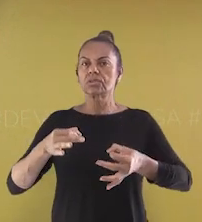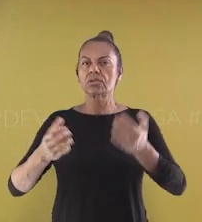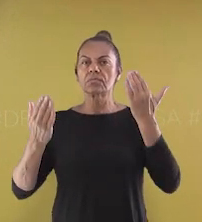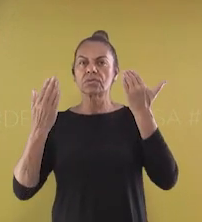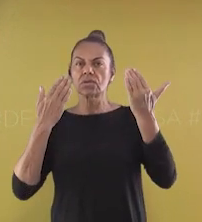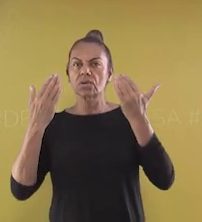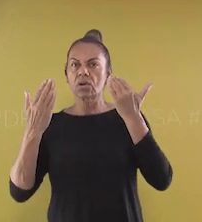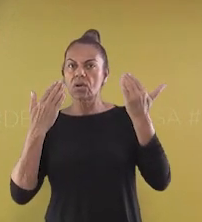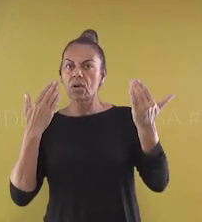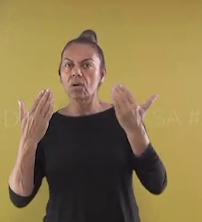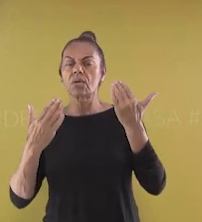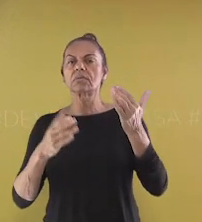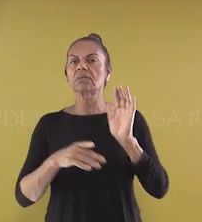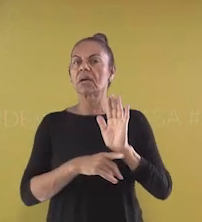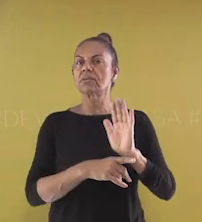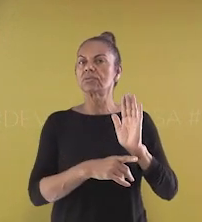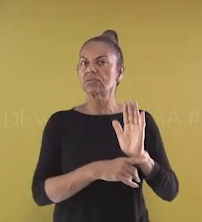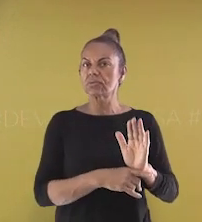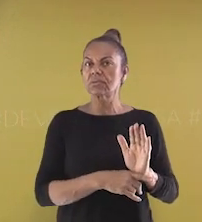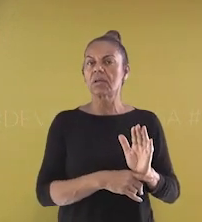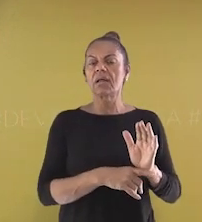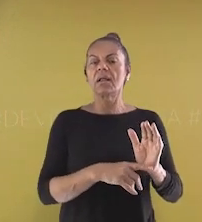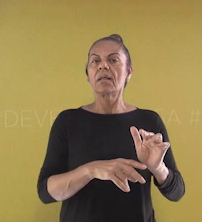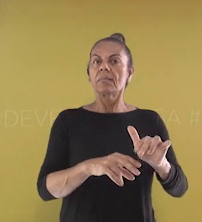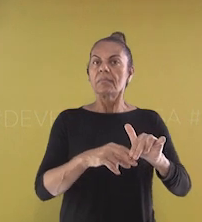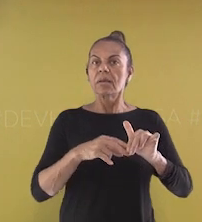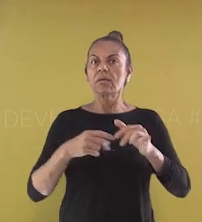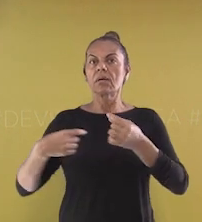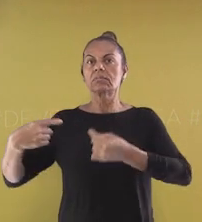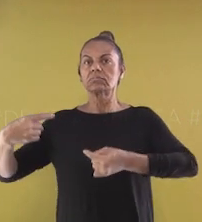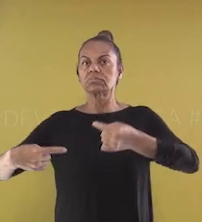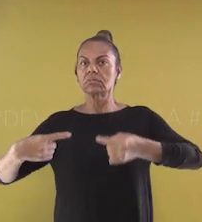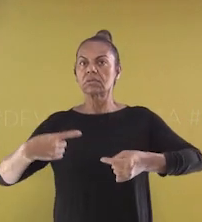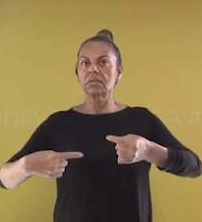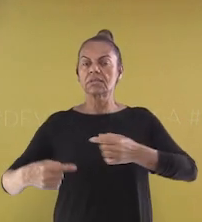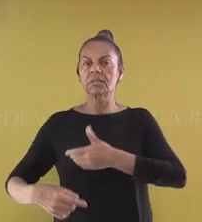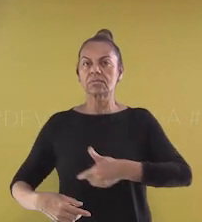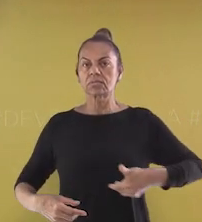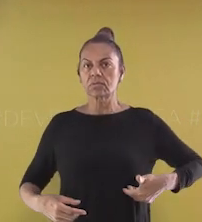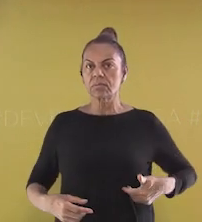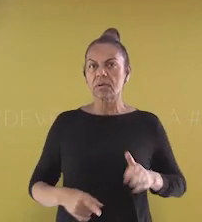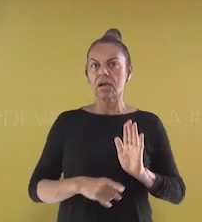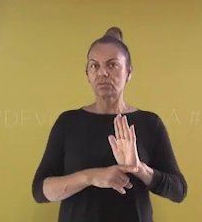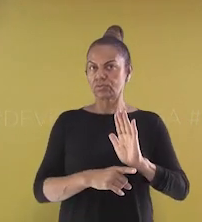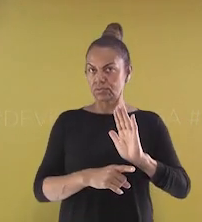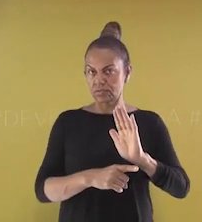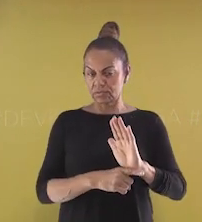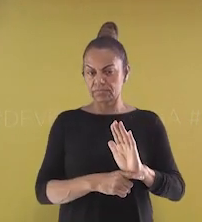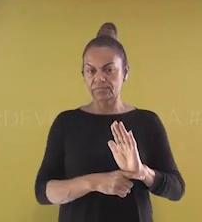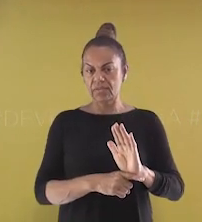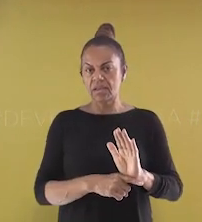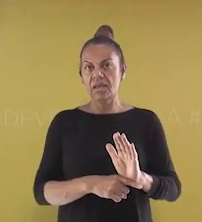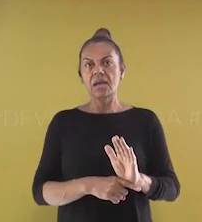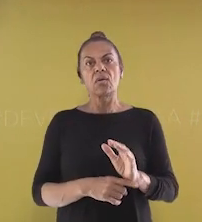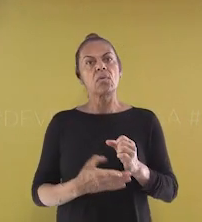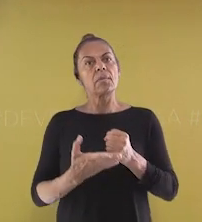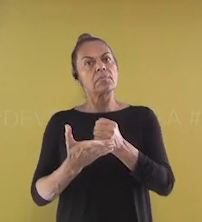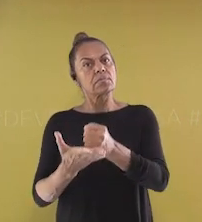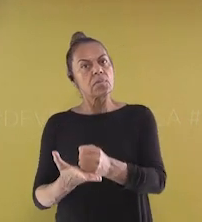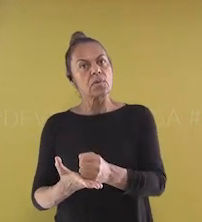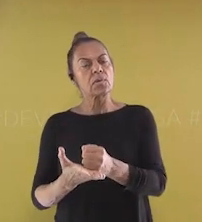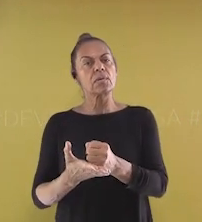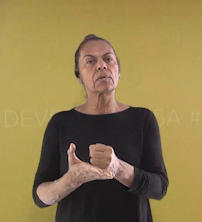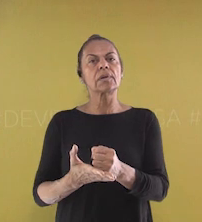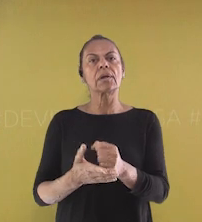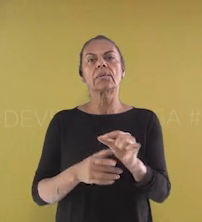psicológico e encabeçando movimentos por políticas públicas em favor dos pacientes. Uma das ações mais